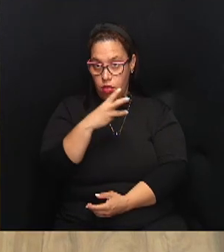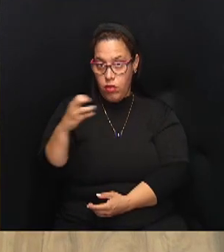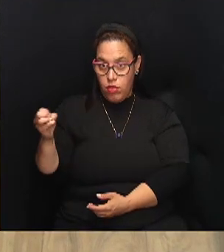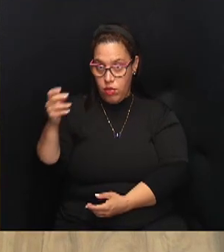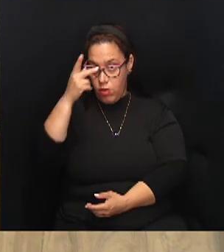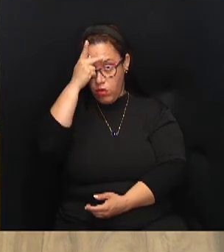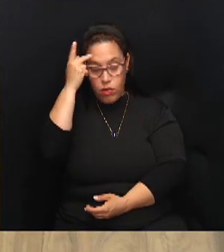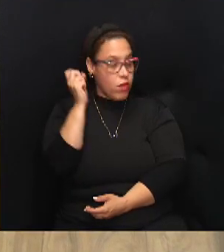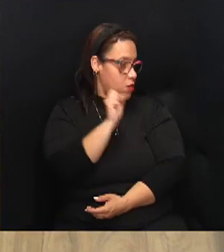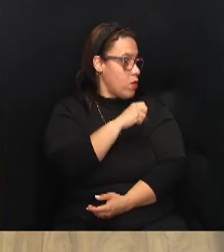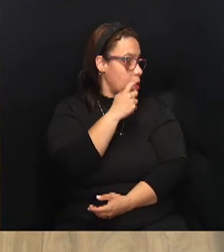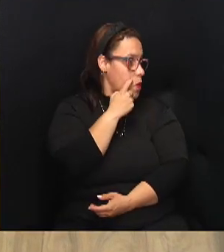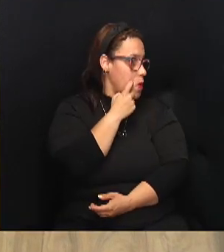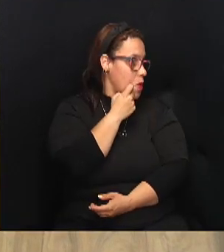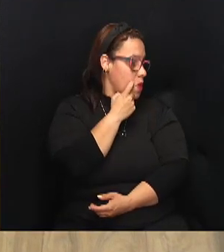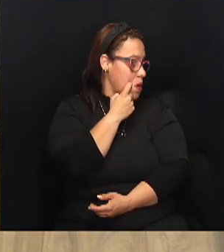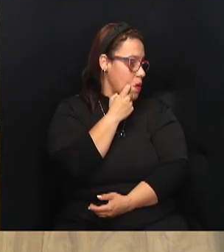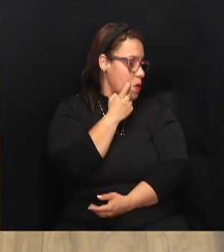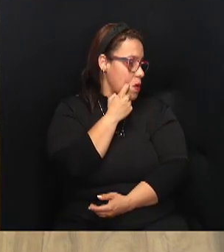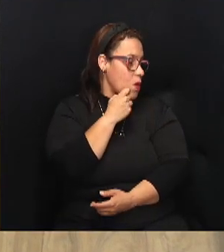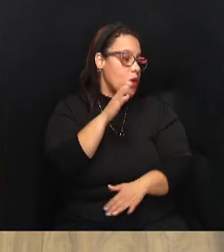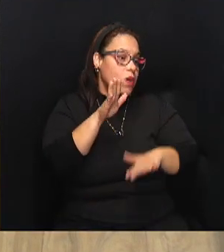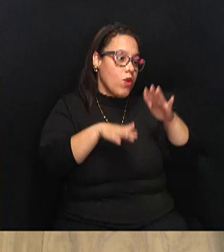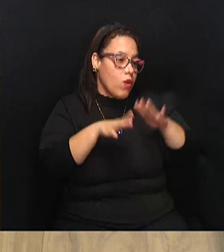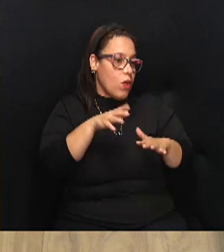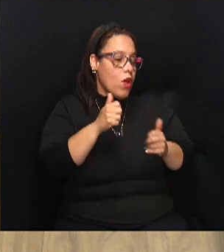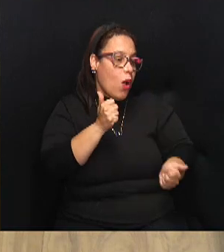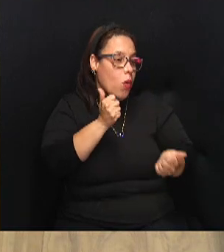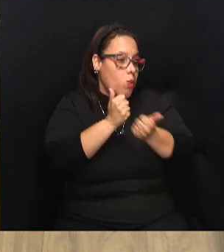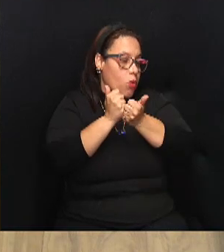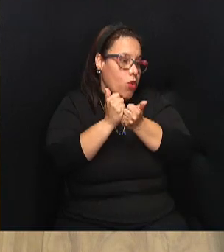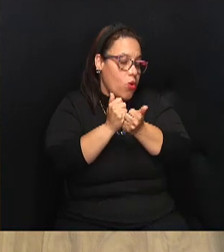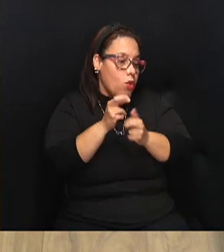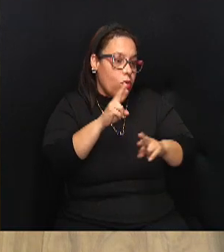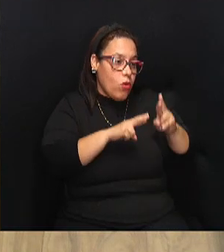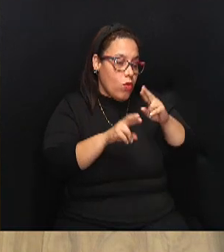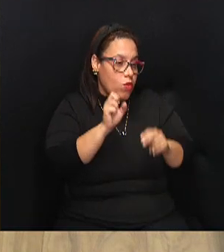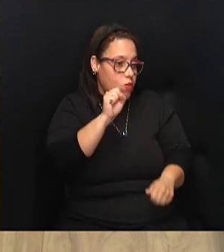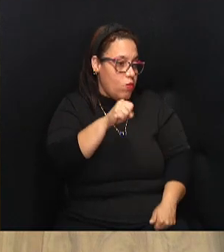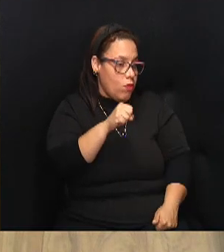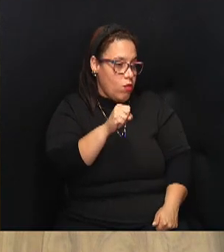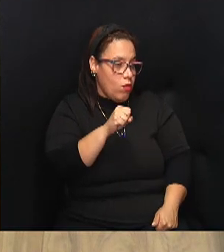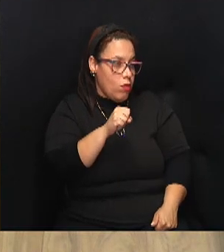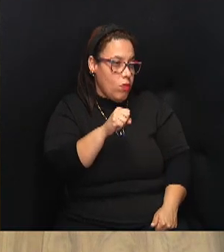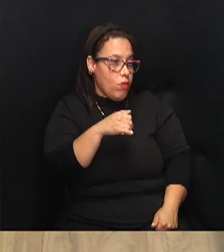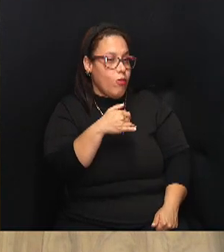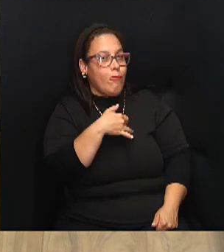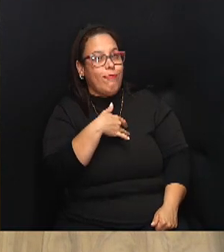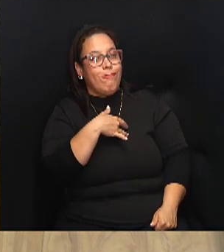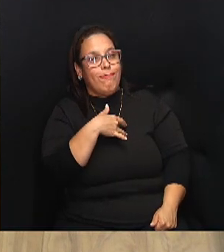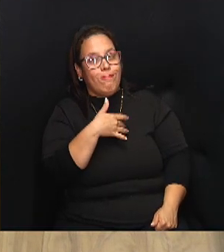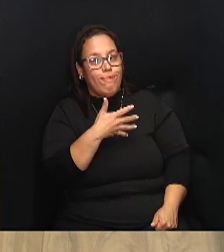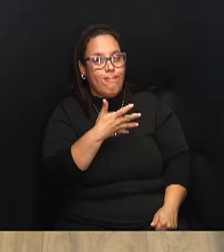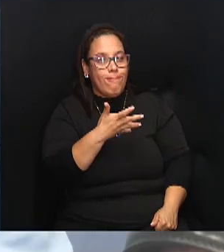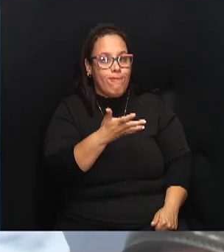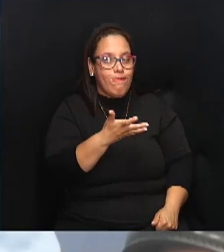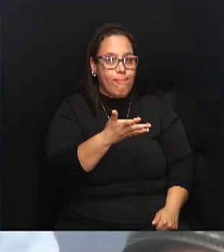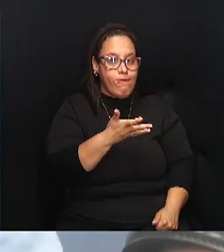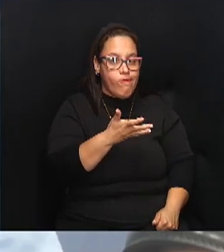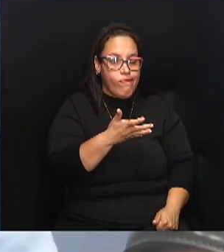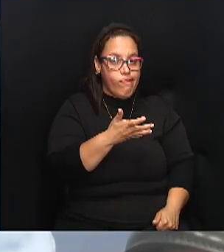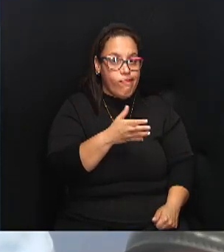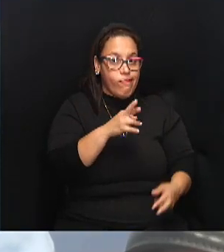pessoas. Sim, sim. Talvez essa parte de apoio à fiscalização, sim, mas eu gosto muito nessa